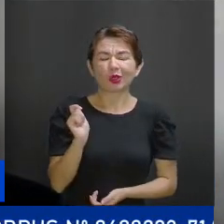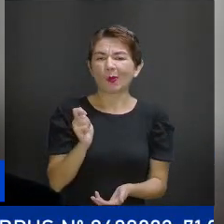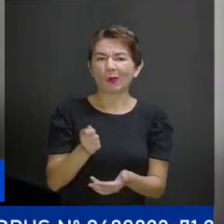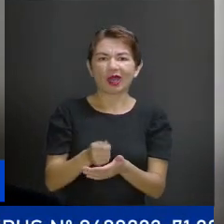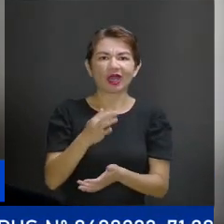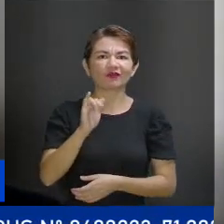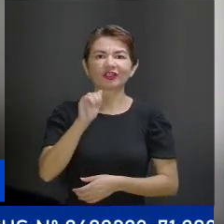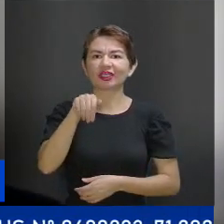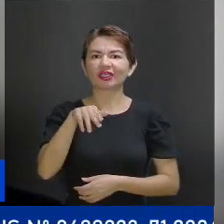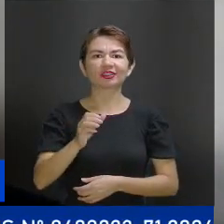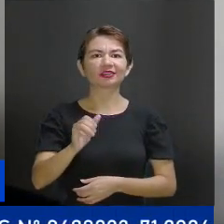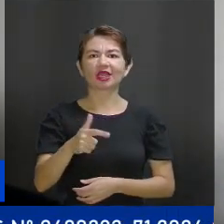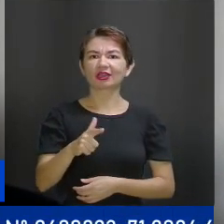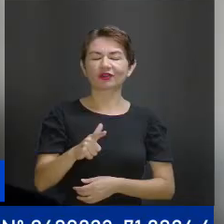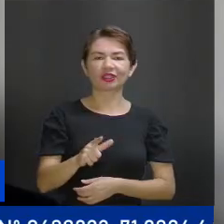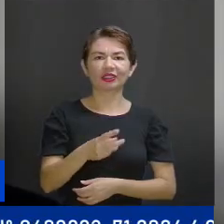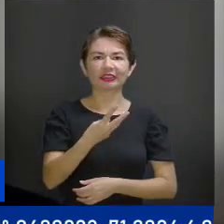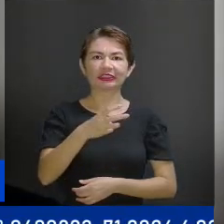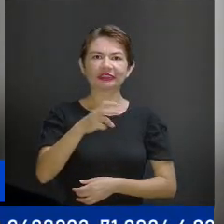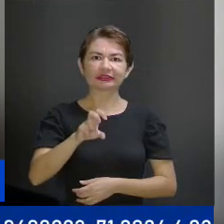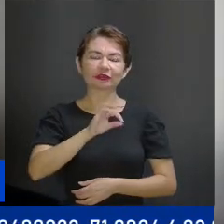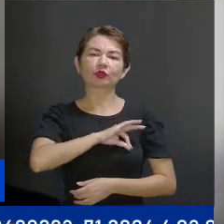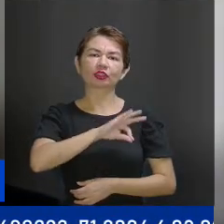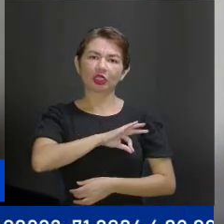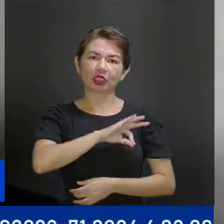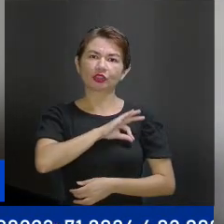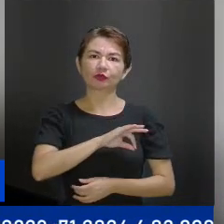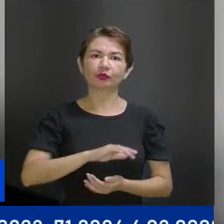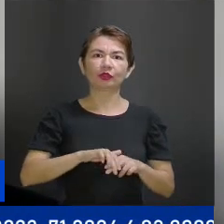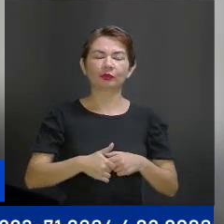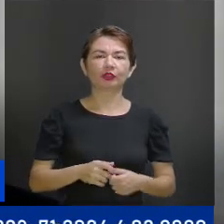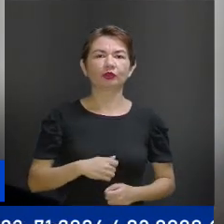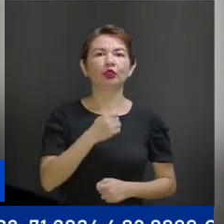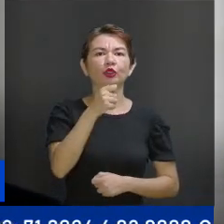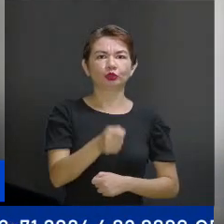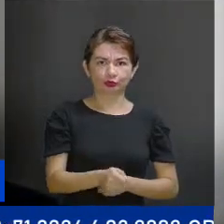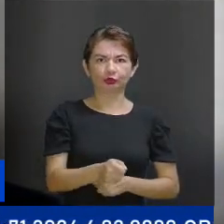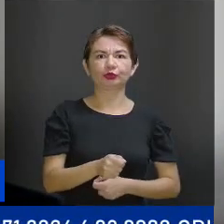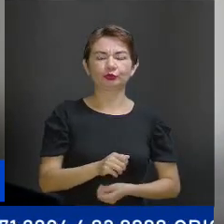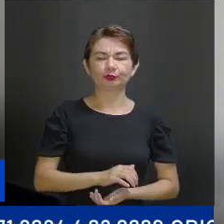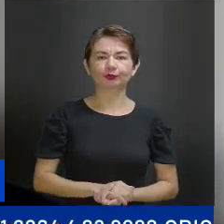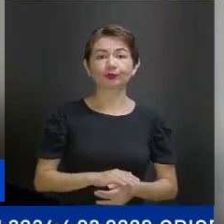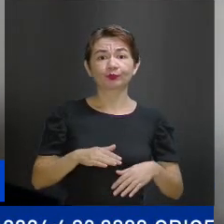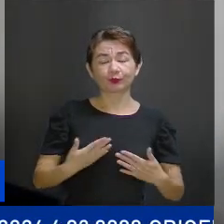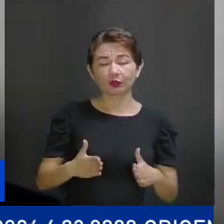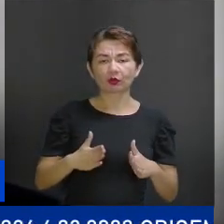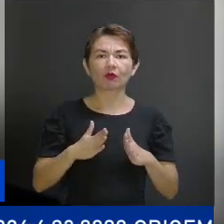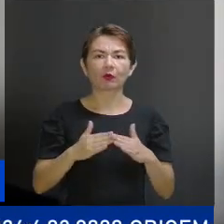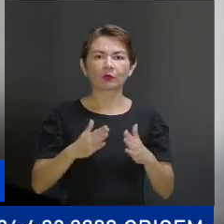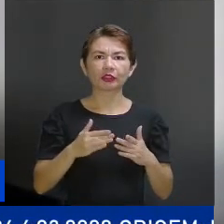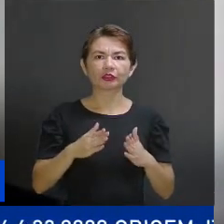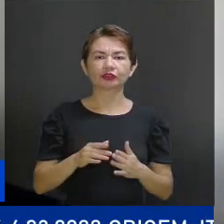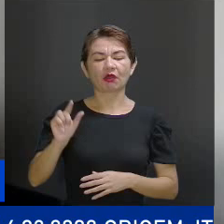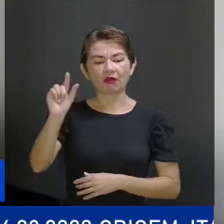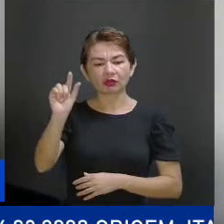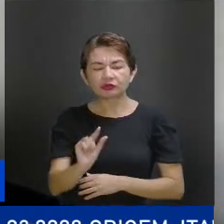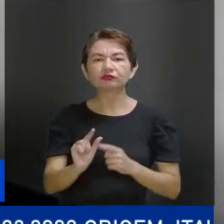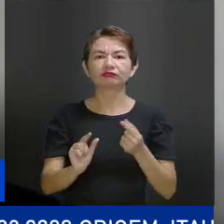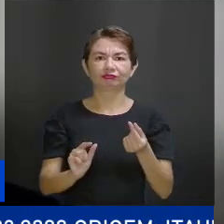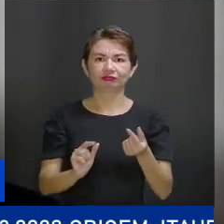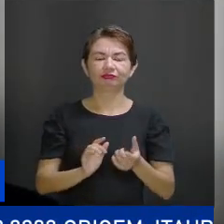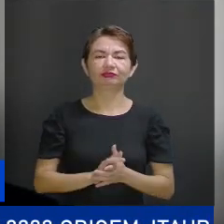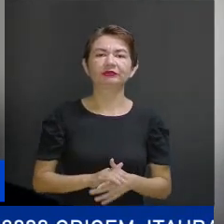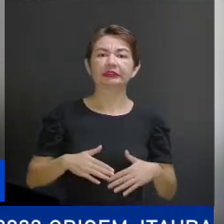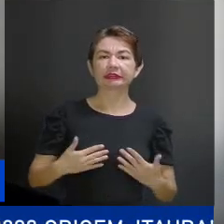o pagamento de fiança arbitrada em 35 salários mínimos pelo juízo das garantias. O pedido de dispensa ou redução da